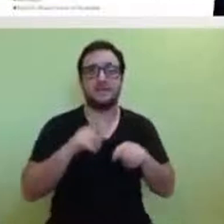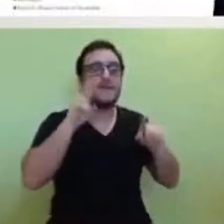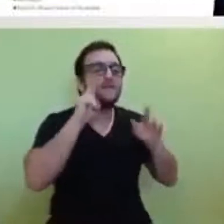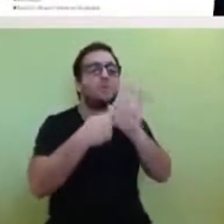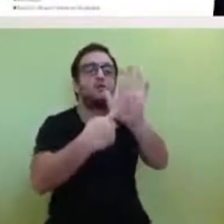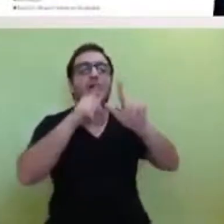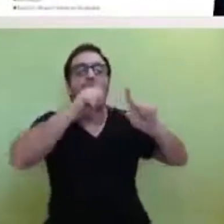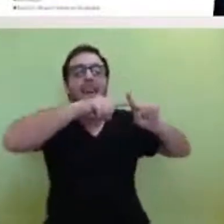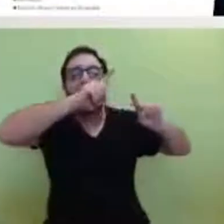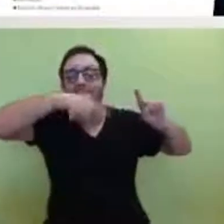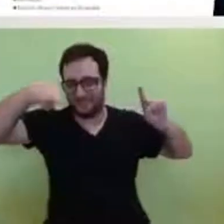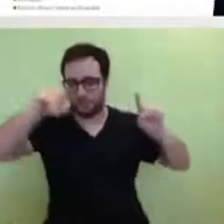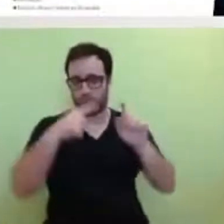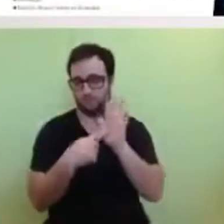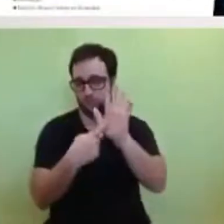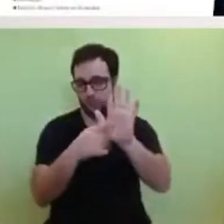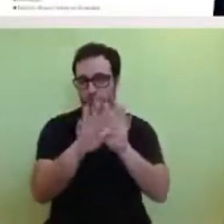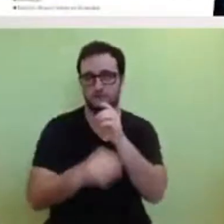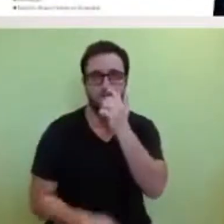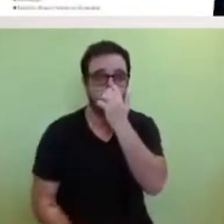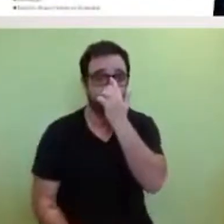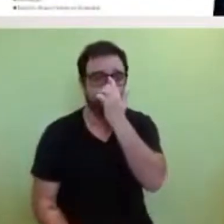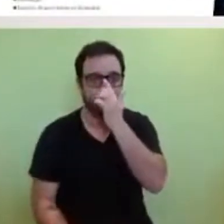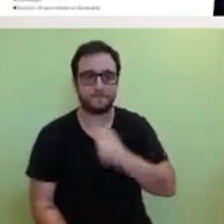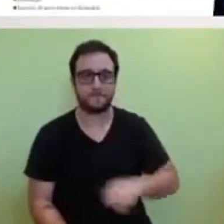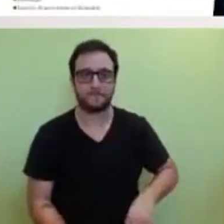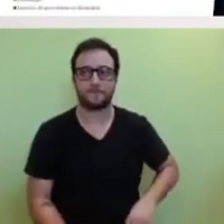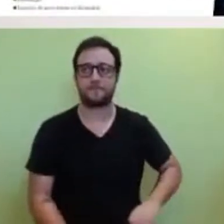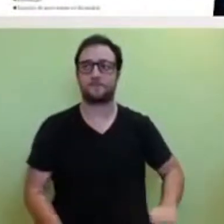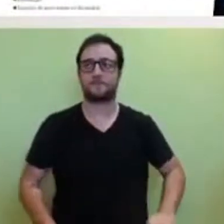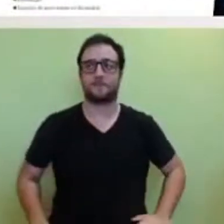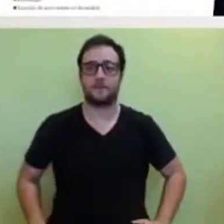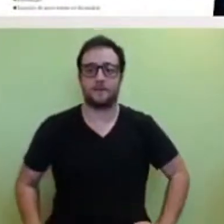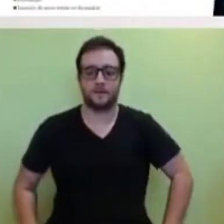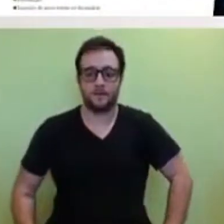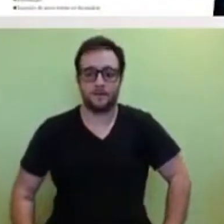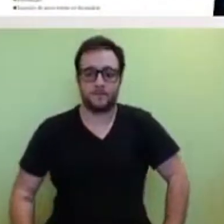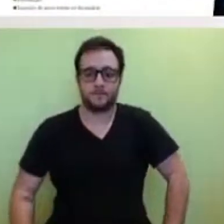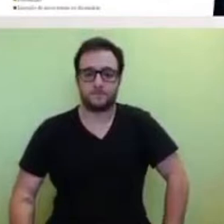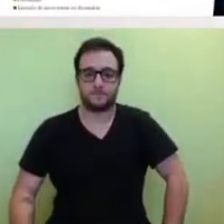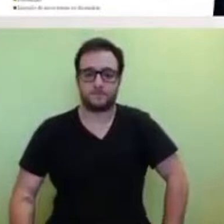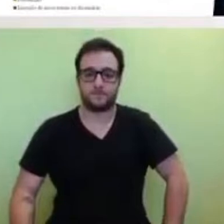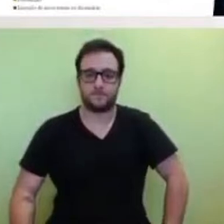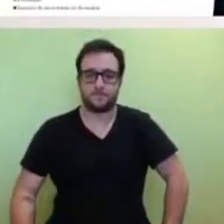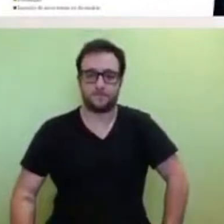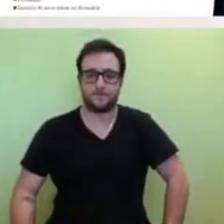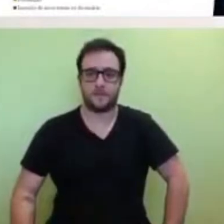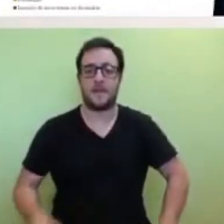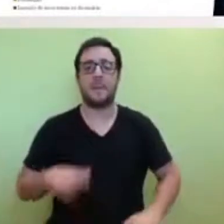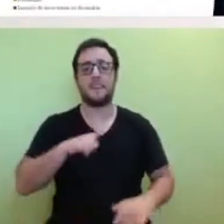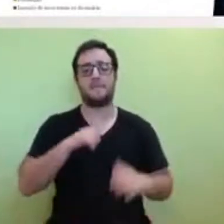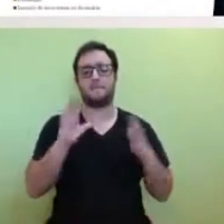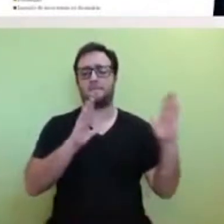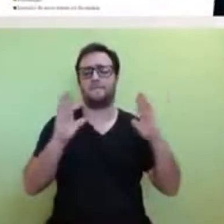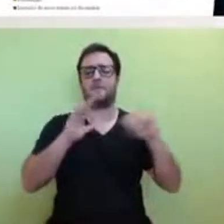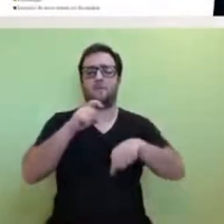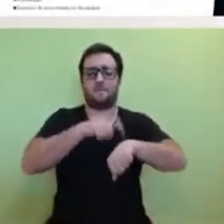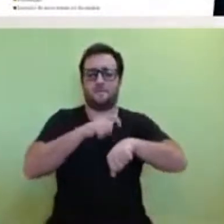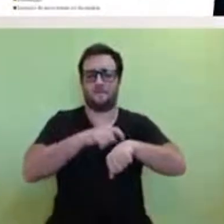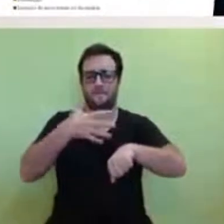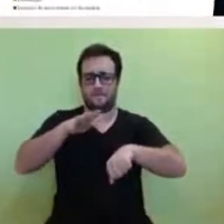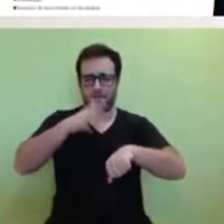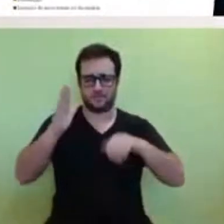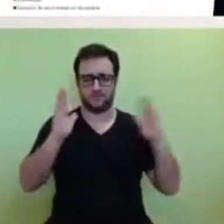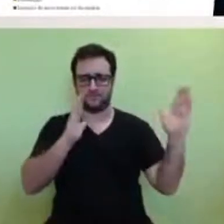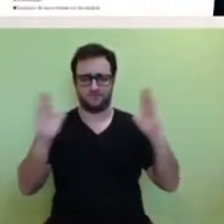E nesse gráfico mostra quanto tempo você gasta em cada etapa de tradução. E o que, que eu